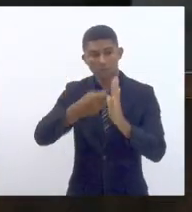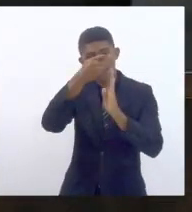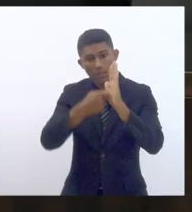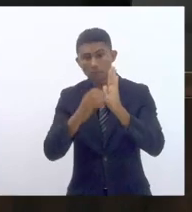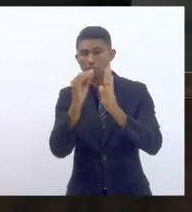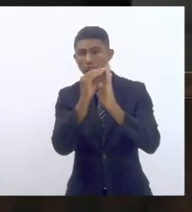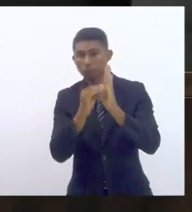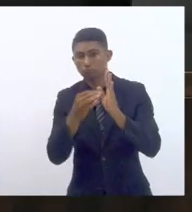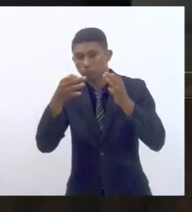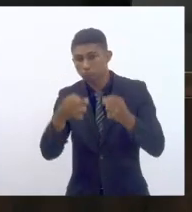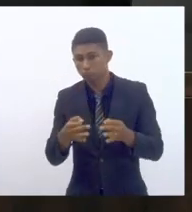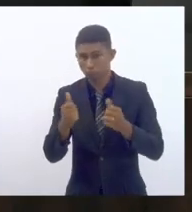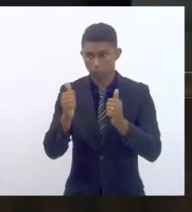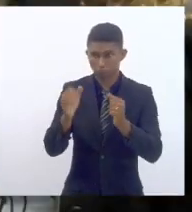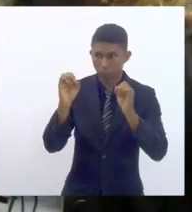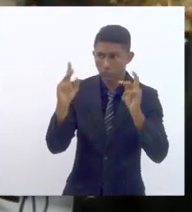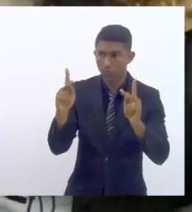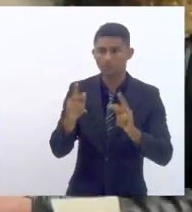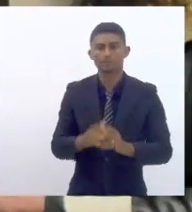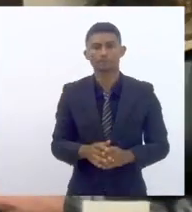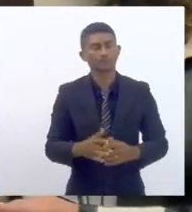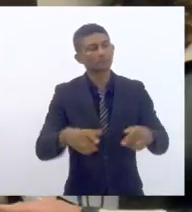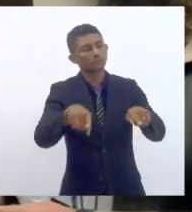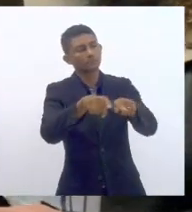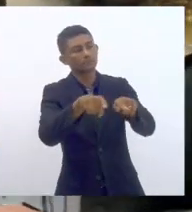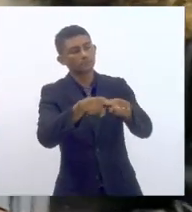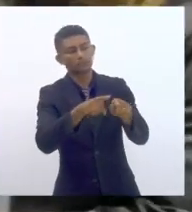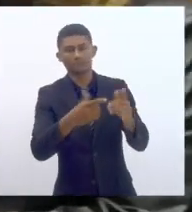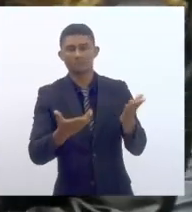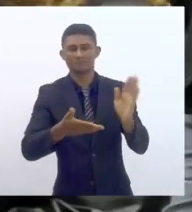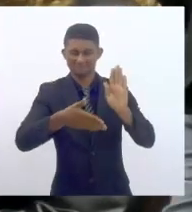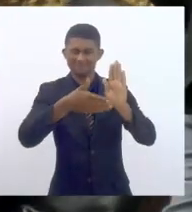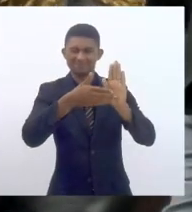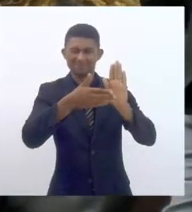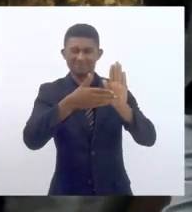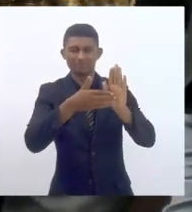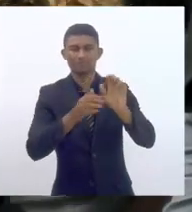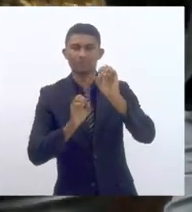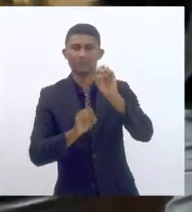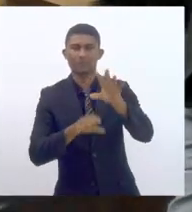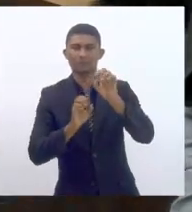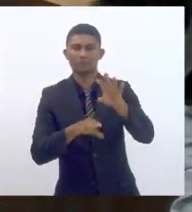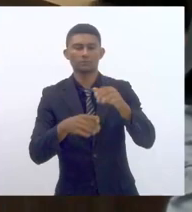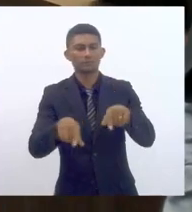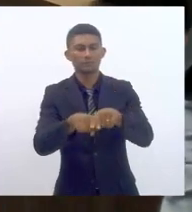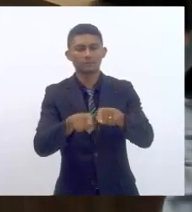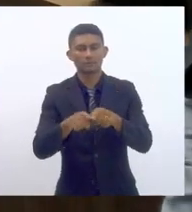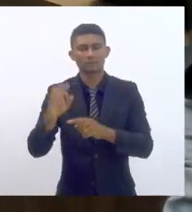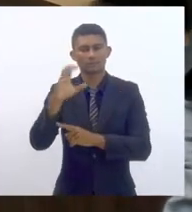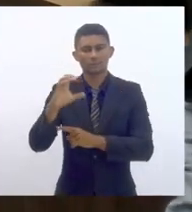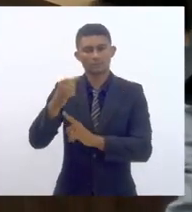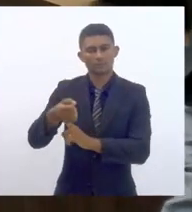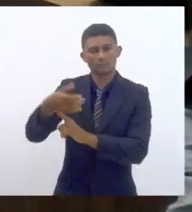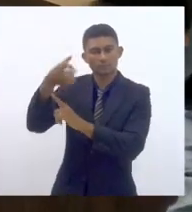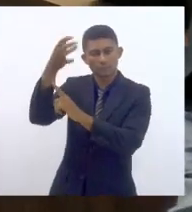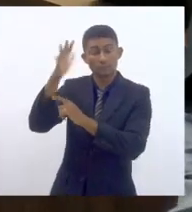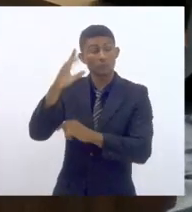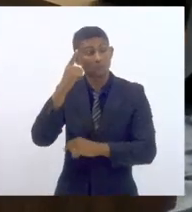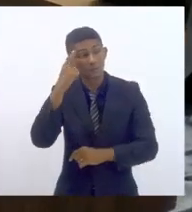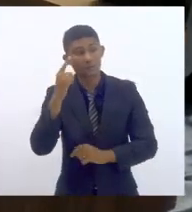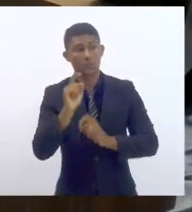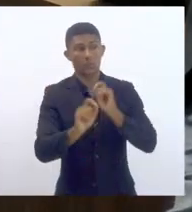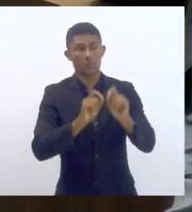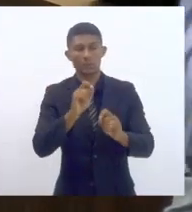governo, ok? Presidente, e por último ainda, dessa pauta da educação estendida com a ciência e tecnologia, lembrar que